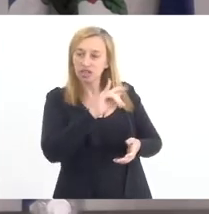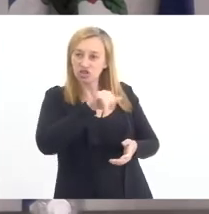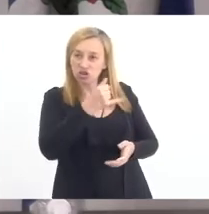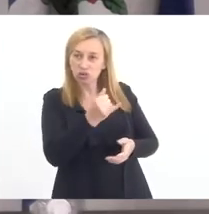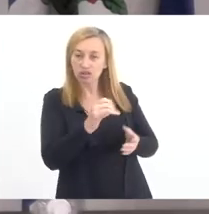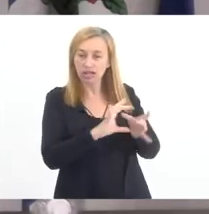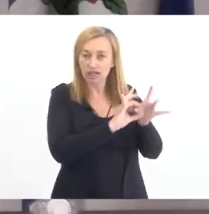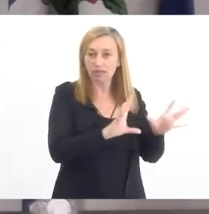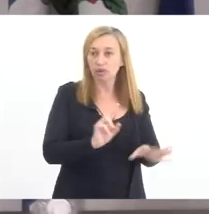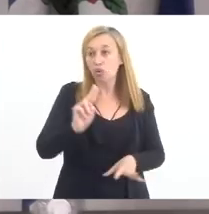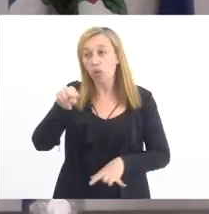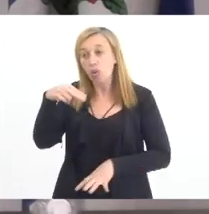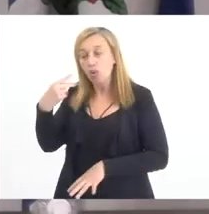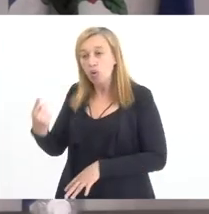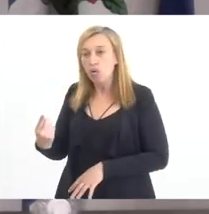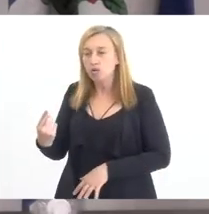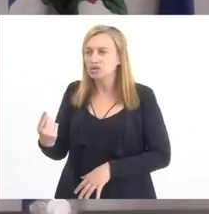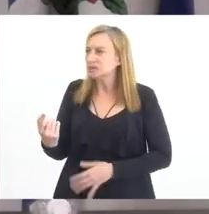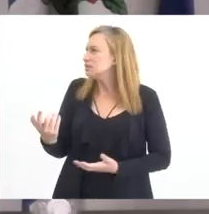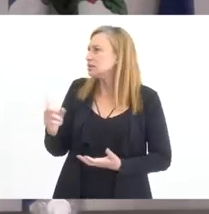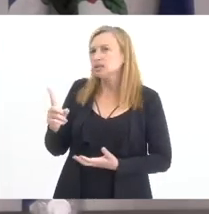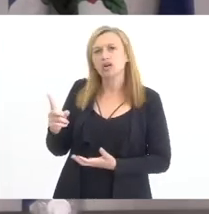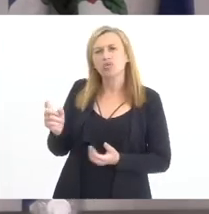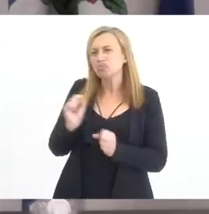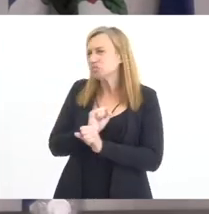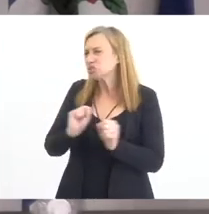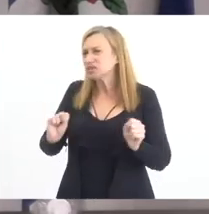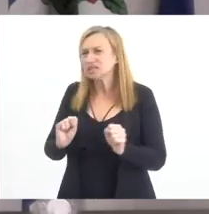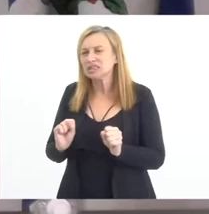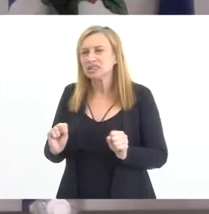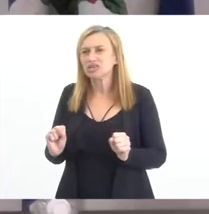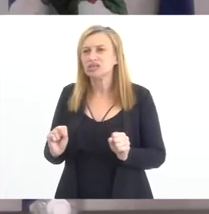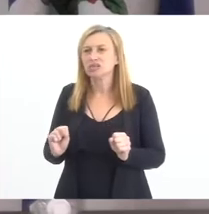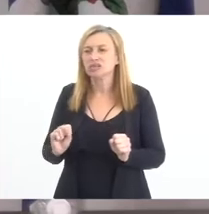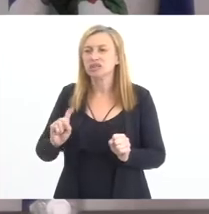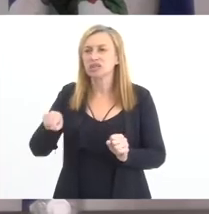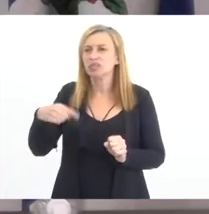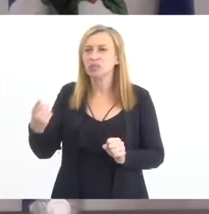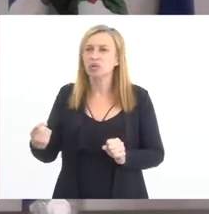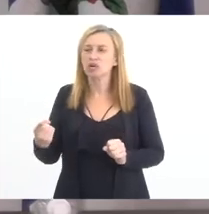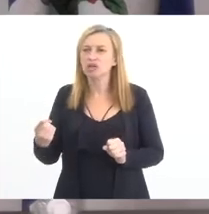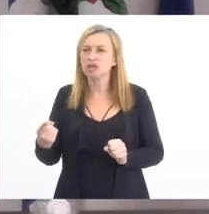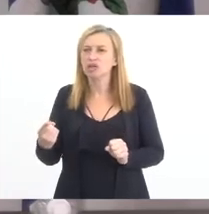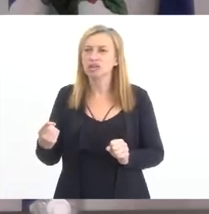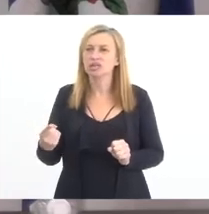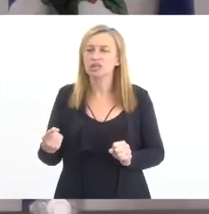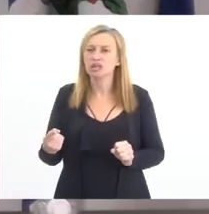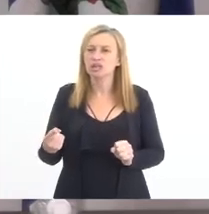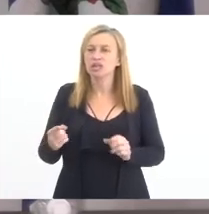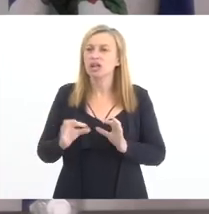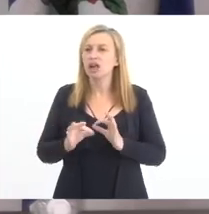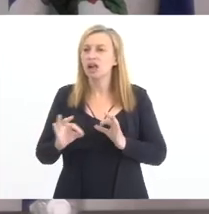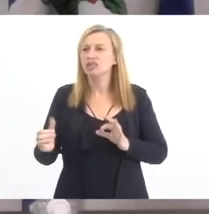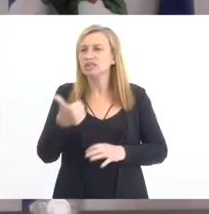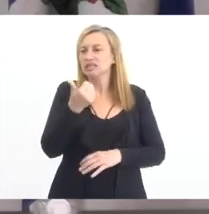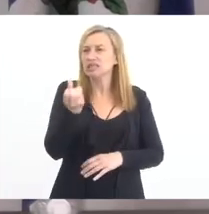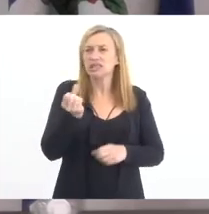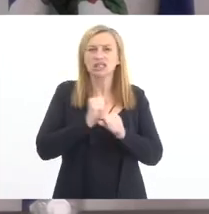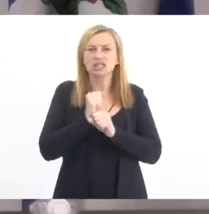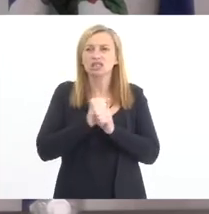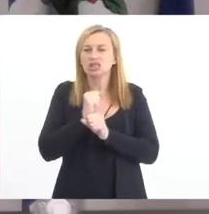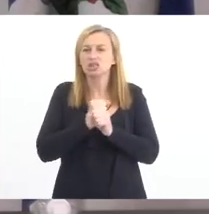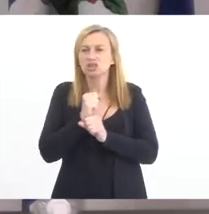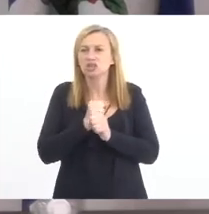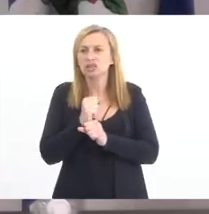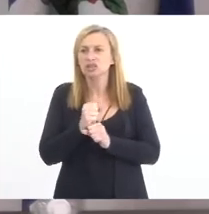autônomo, outros estão falando que, olha, não é possível mais a partir do CNPJ autônomo, tentamos ao longo de 16 anos,